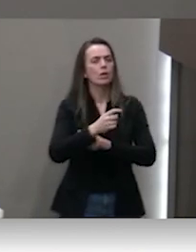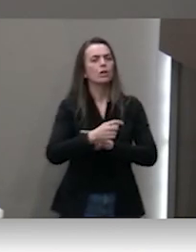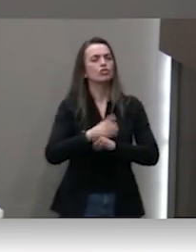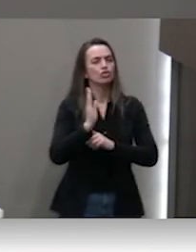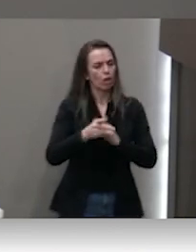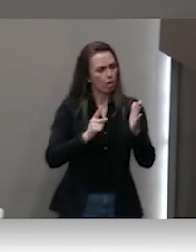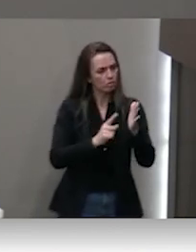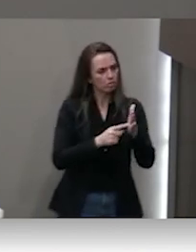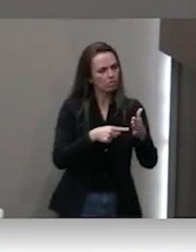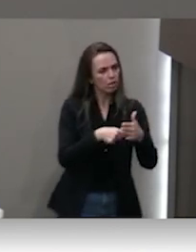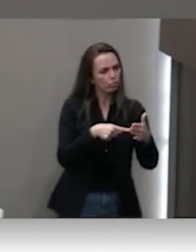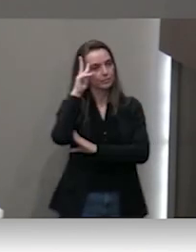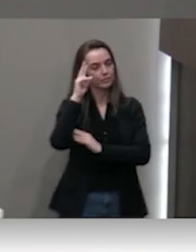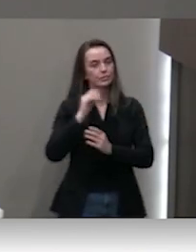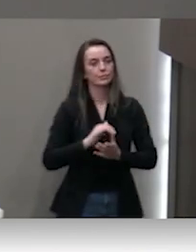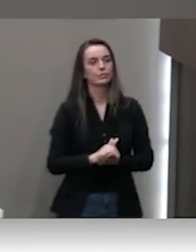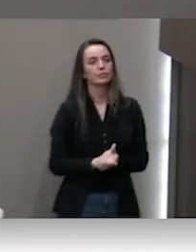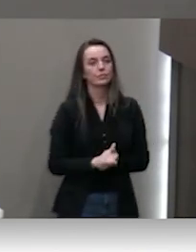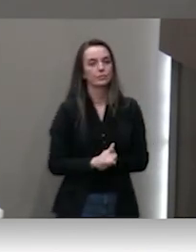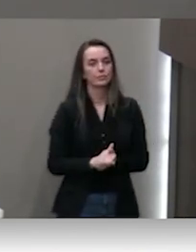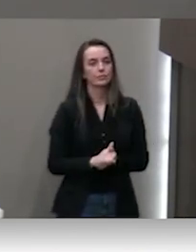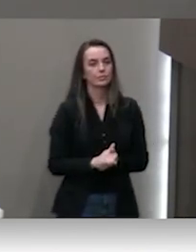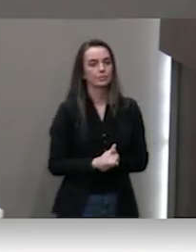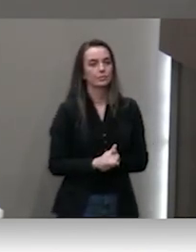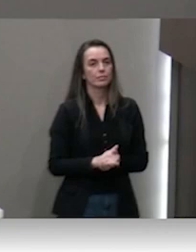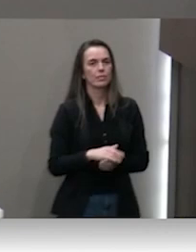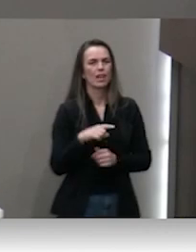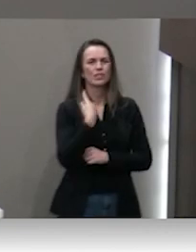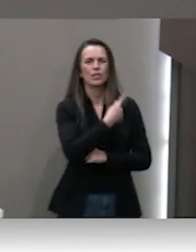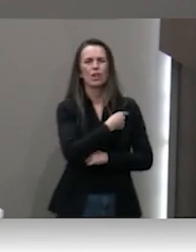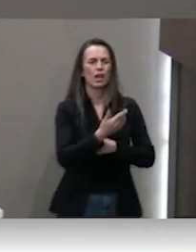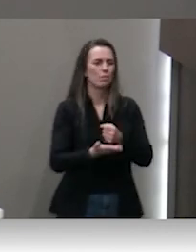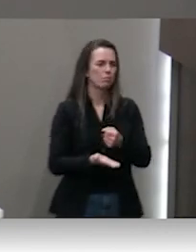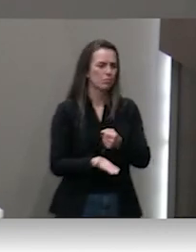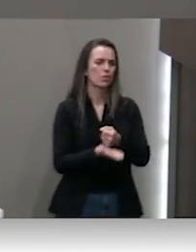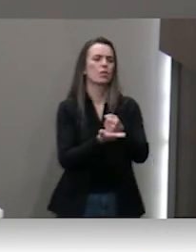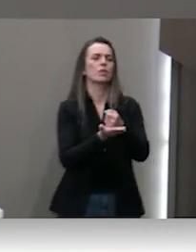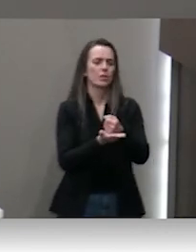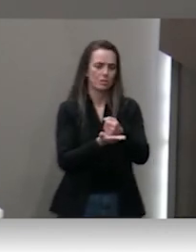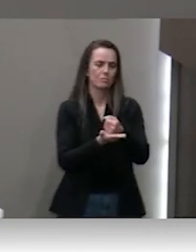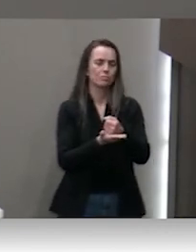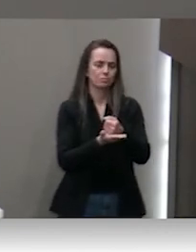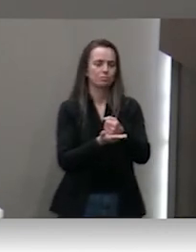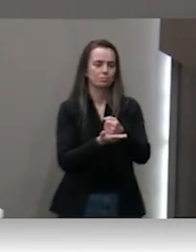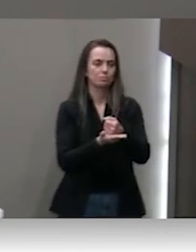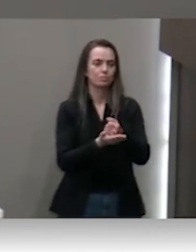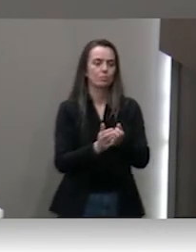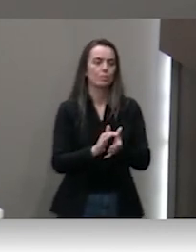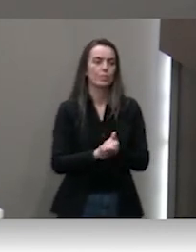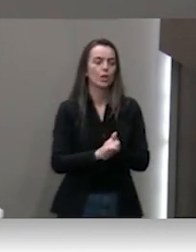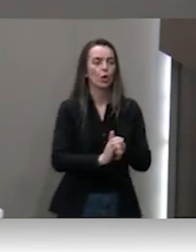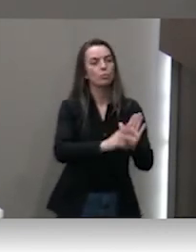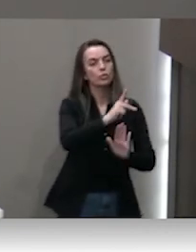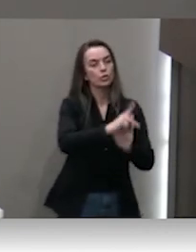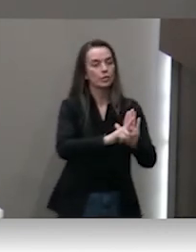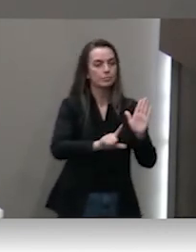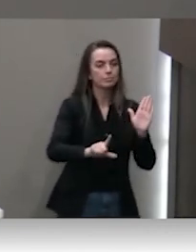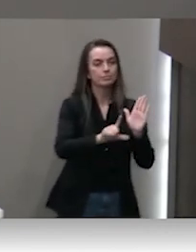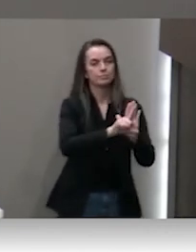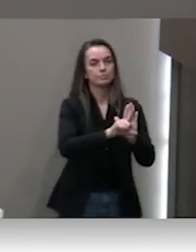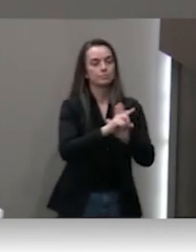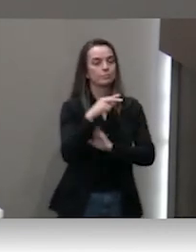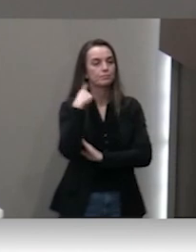que merecem a nossa atenção. Totalmente favorável aos projetos de lei do vereador